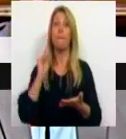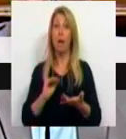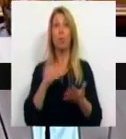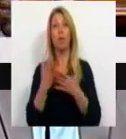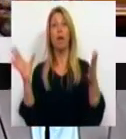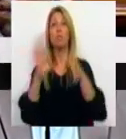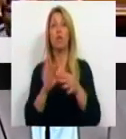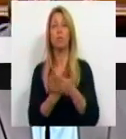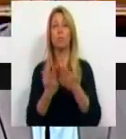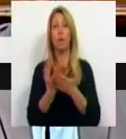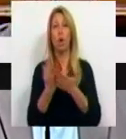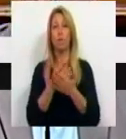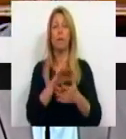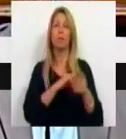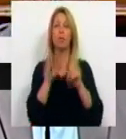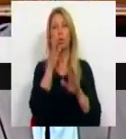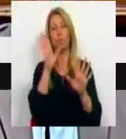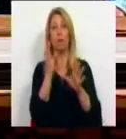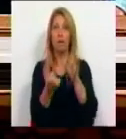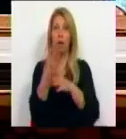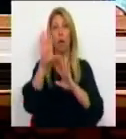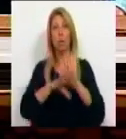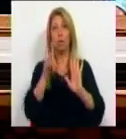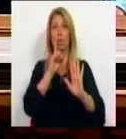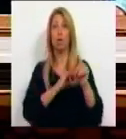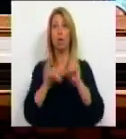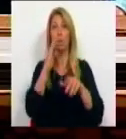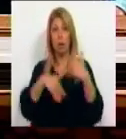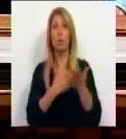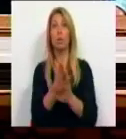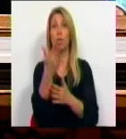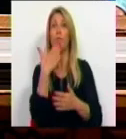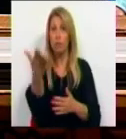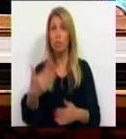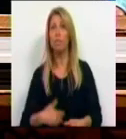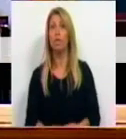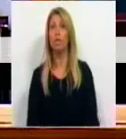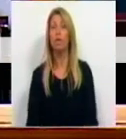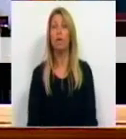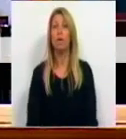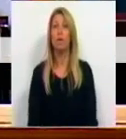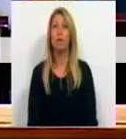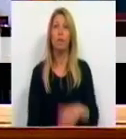economia. Senhores deputados, criem condições para a senhora deputada continuar. Faz favor.